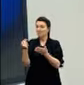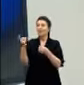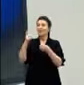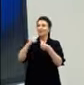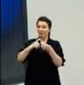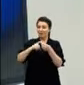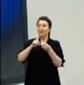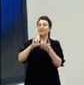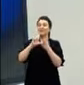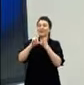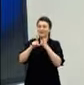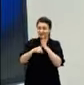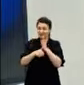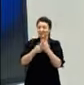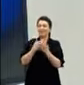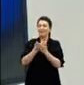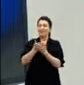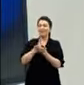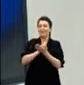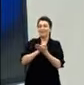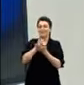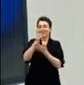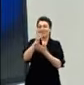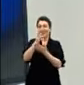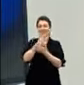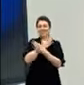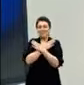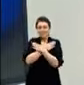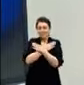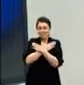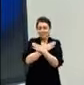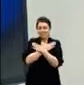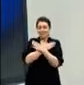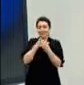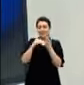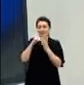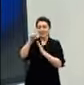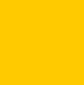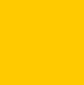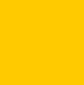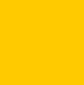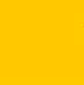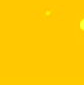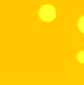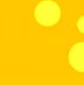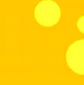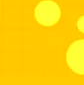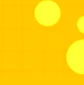tem mais ciências da natureza aí. Um forte abraço e até a próxima!